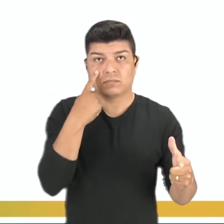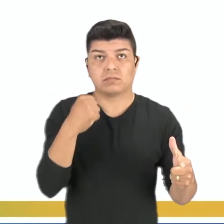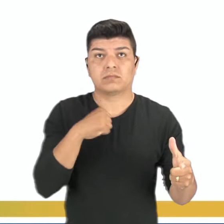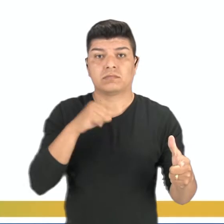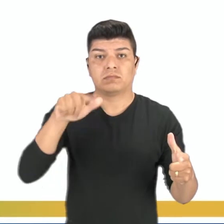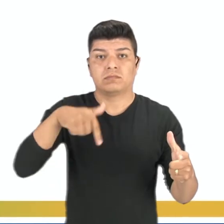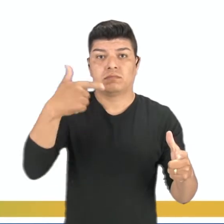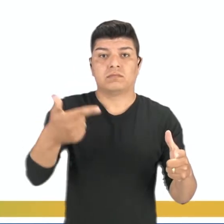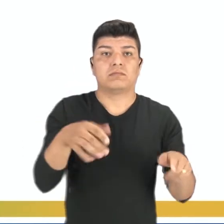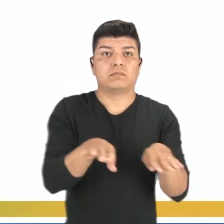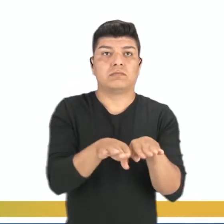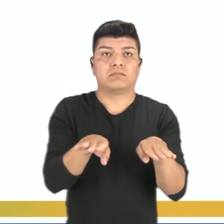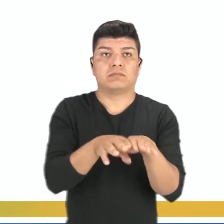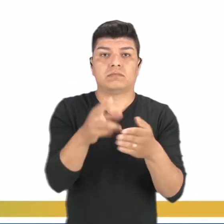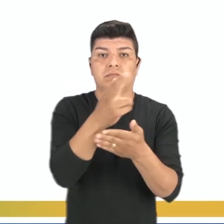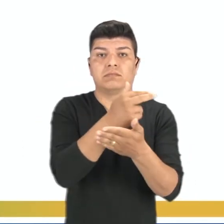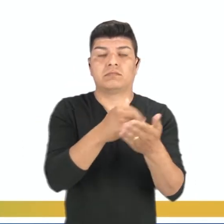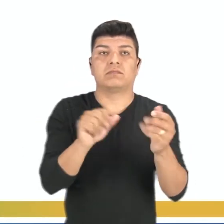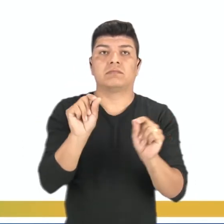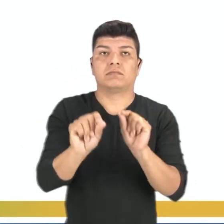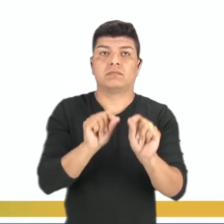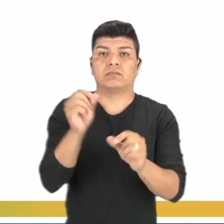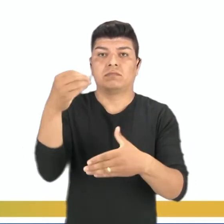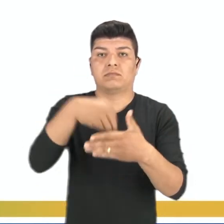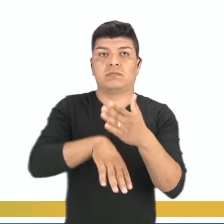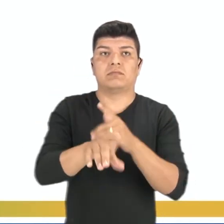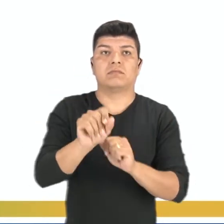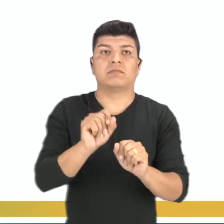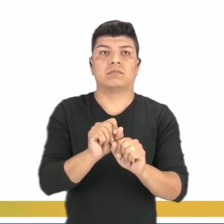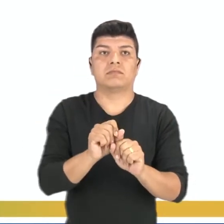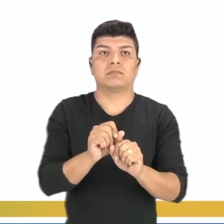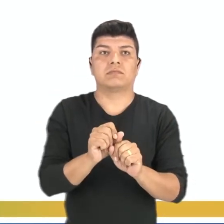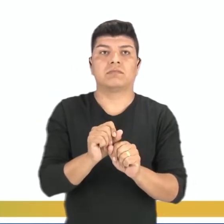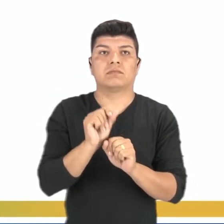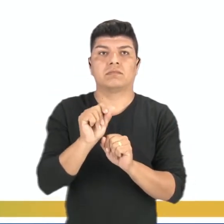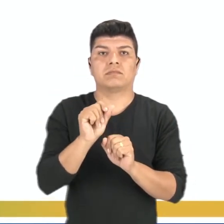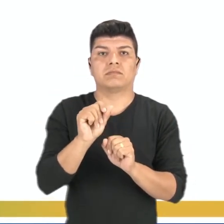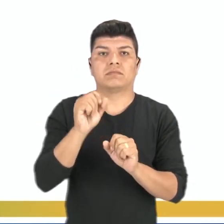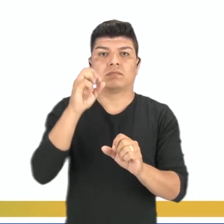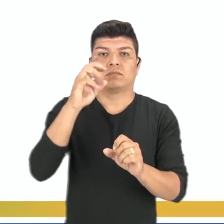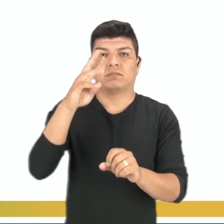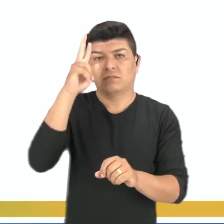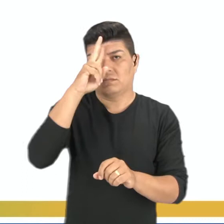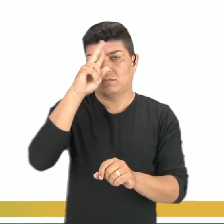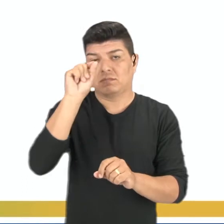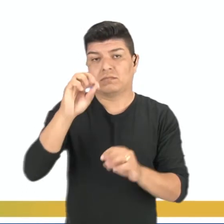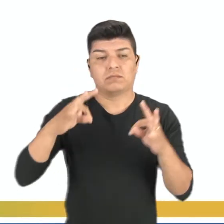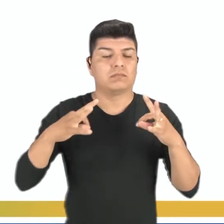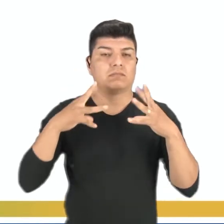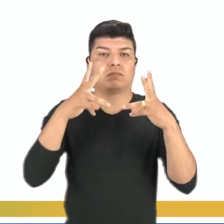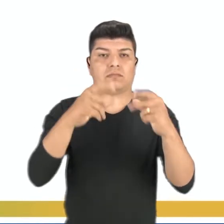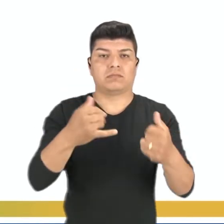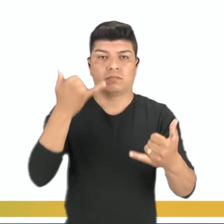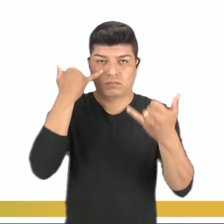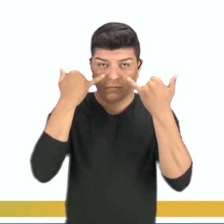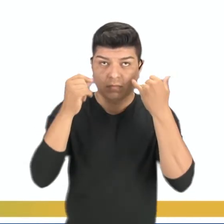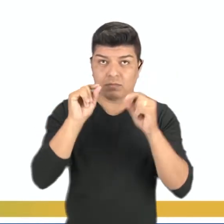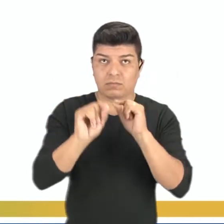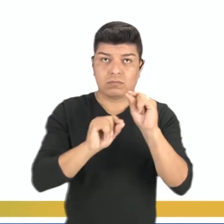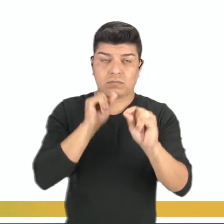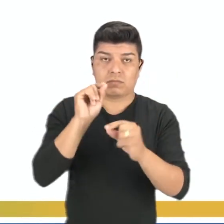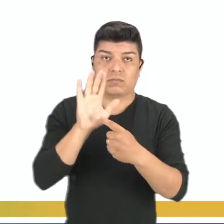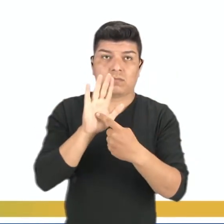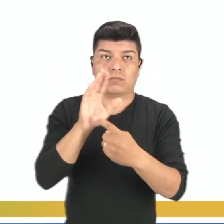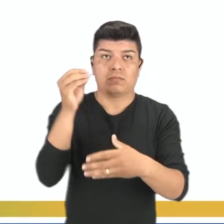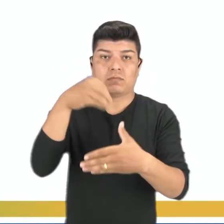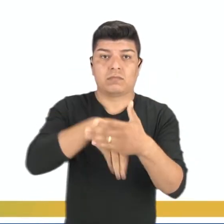outros triângulos aí dentro dessa figura. E aí vale ressaltar todas as informações que